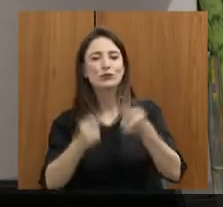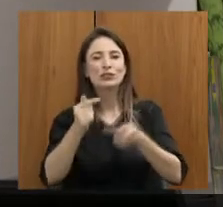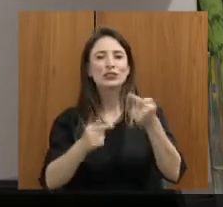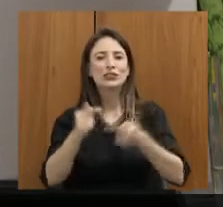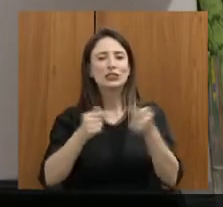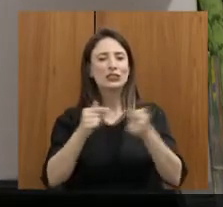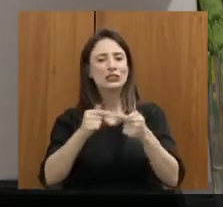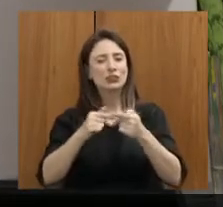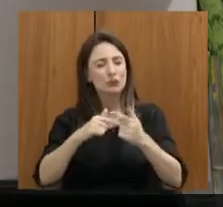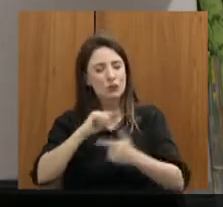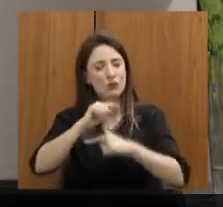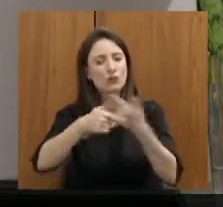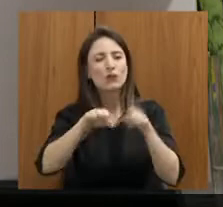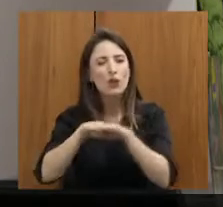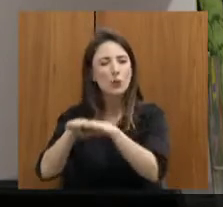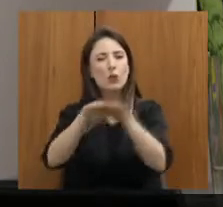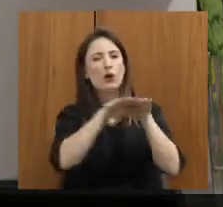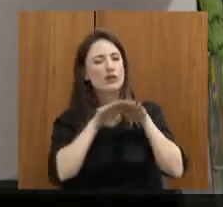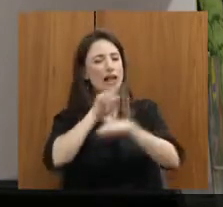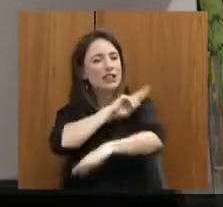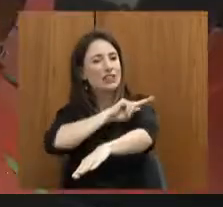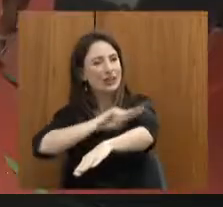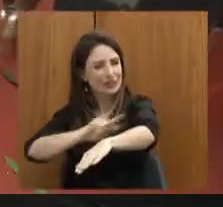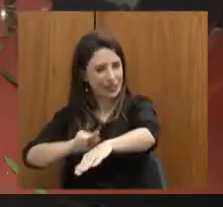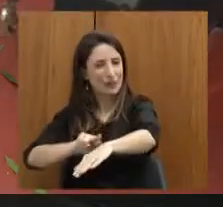promoção de igualdade racial e